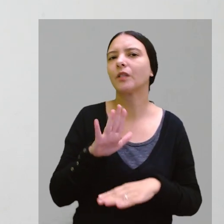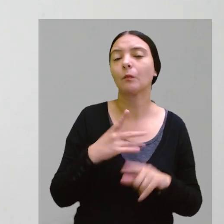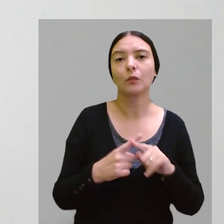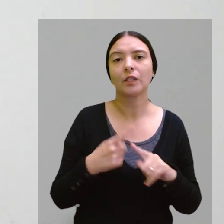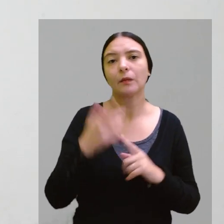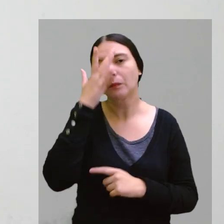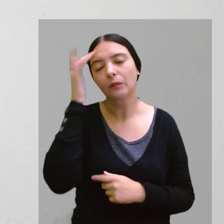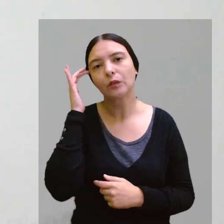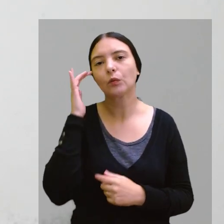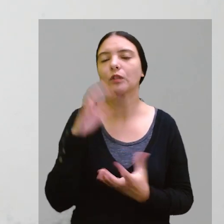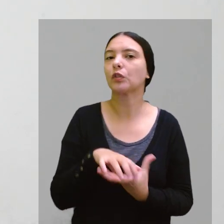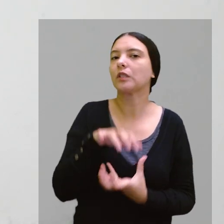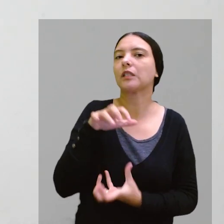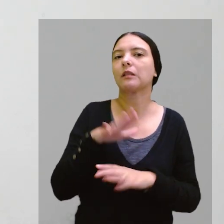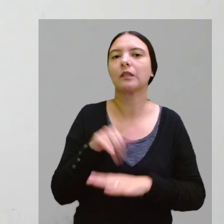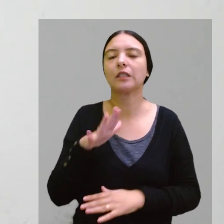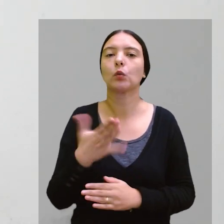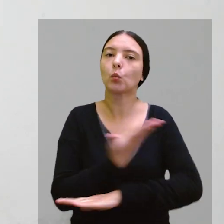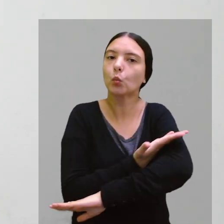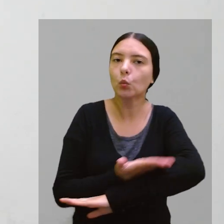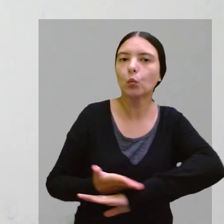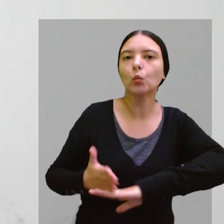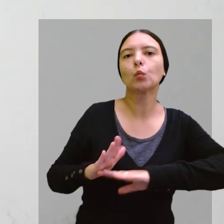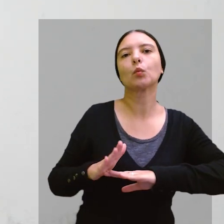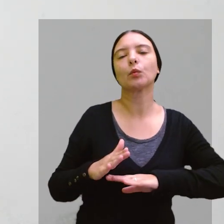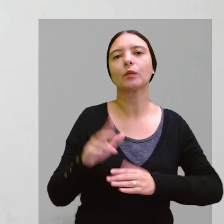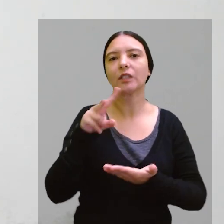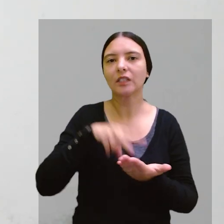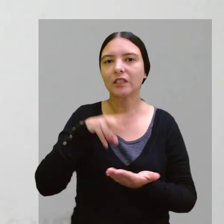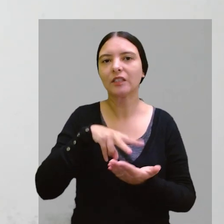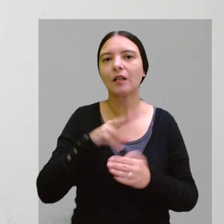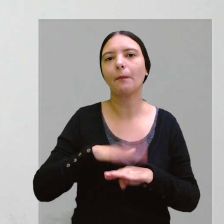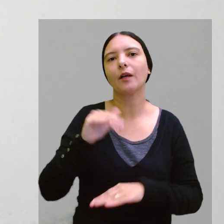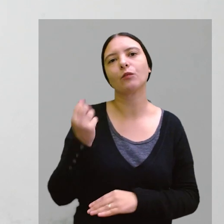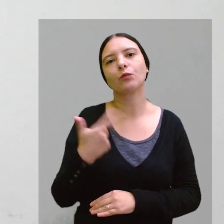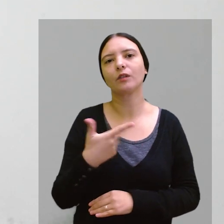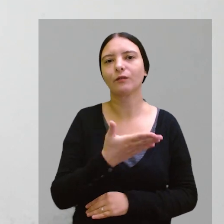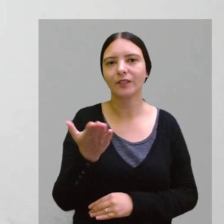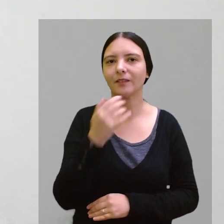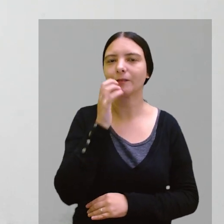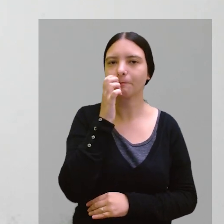pessoas mais velhas têm o costume maior de ler do que vocês.